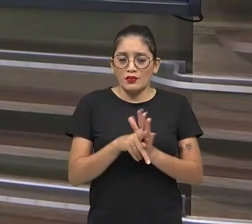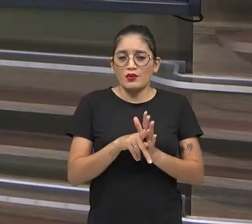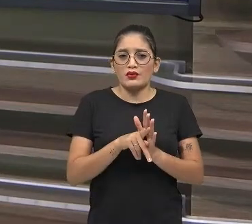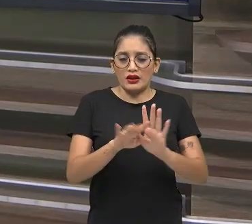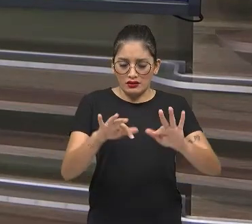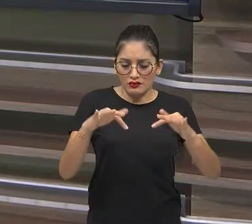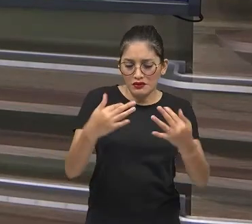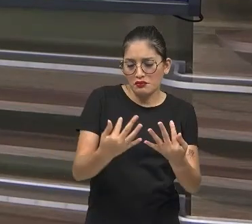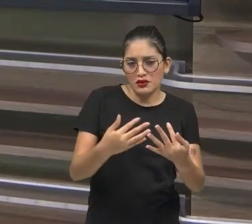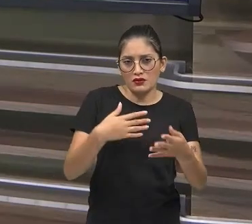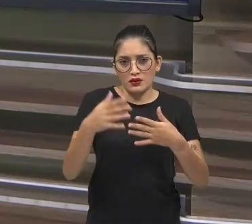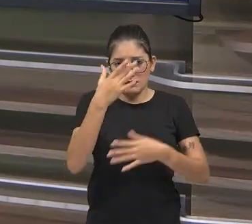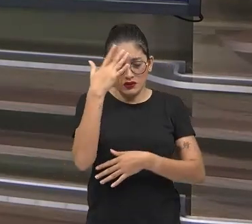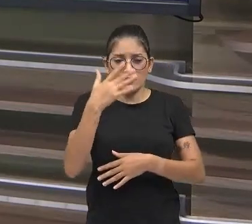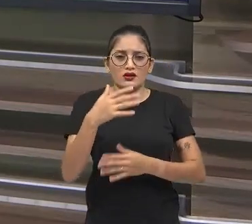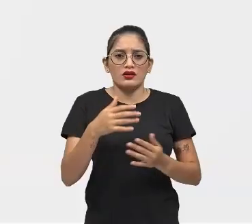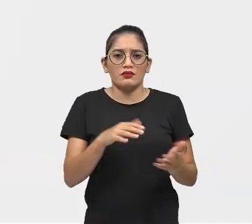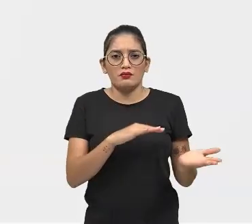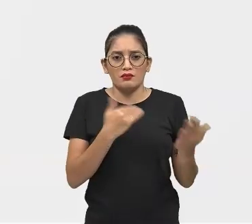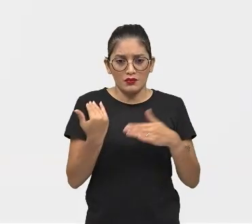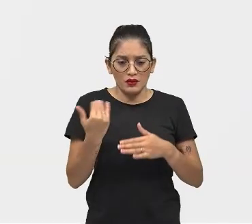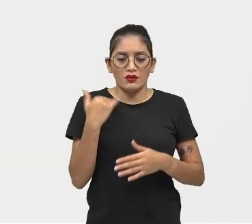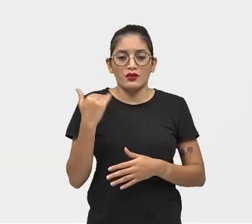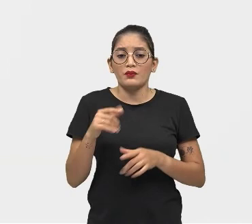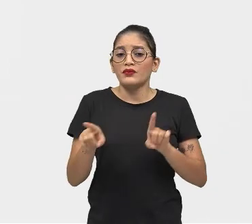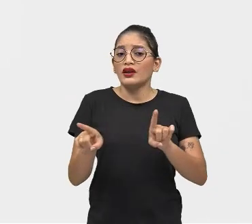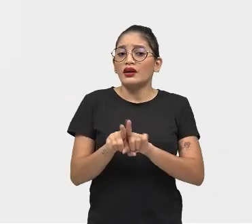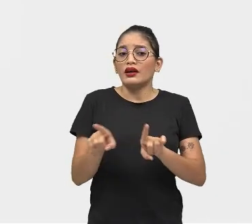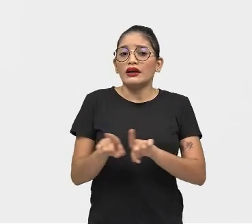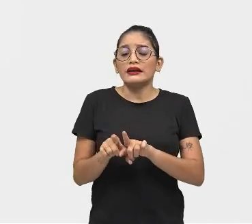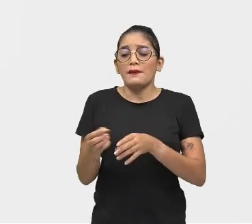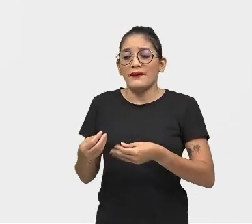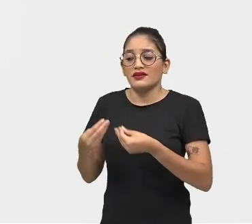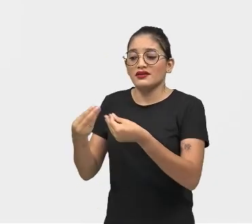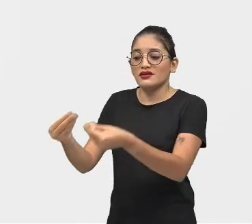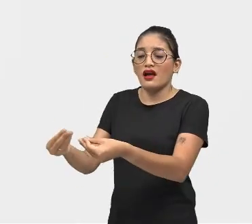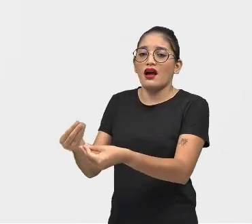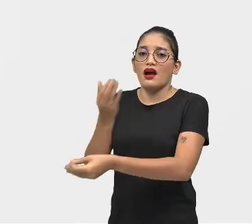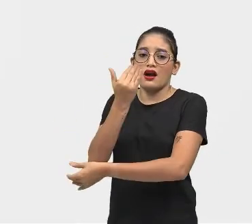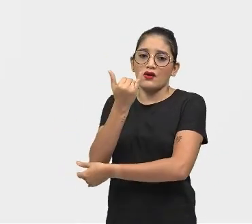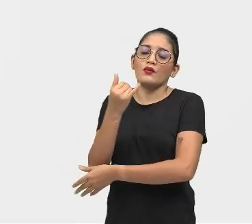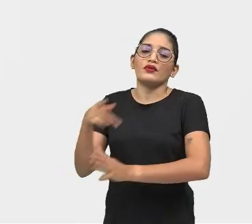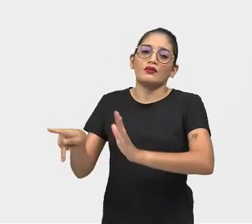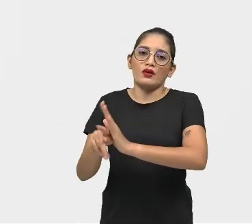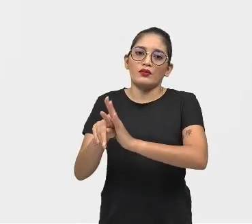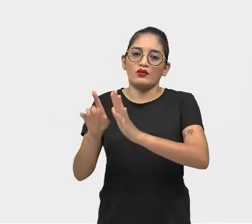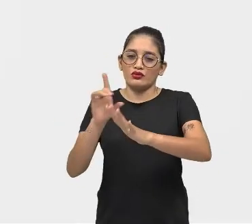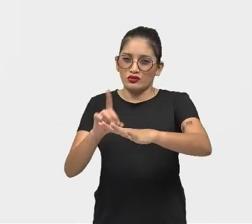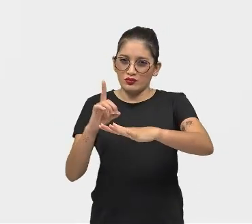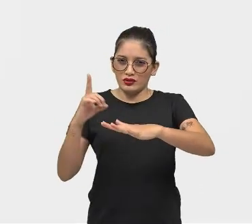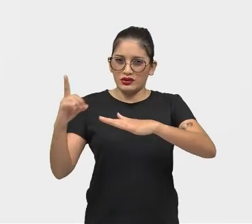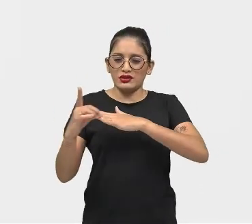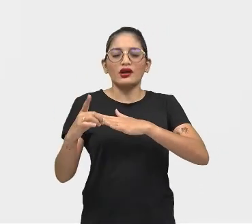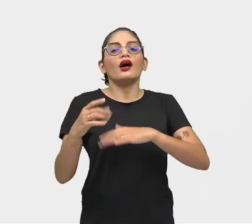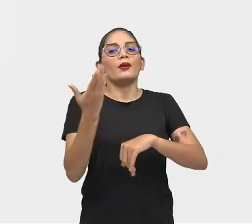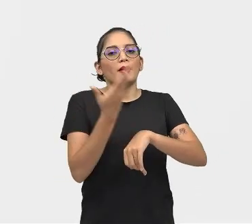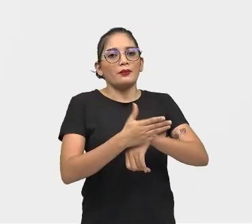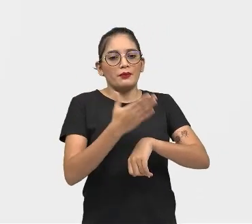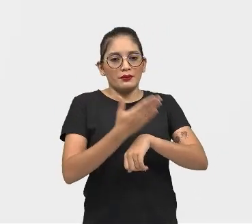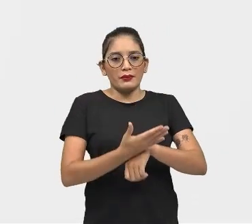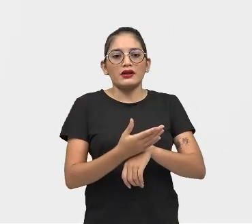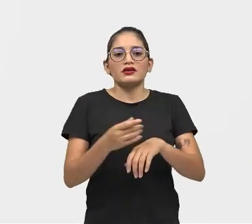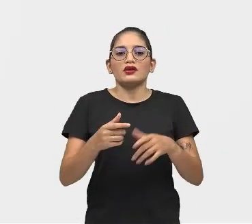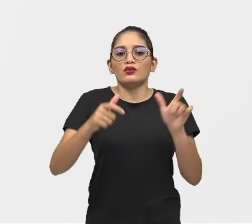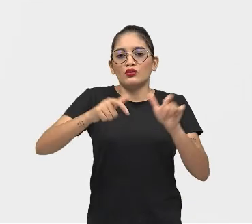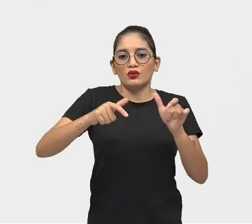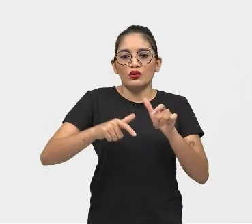querido. E também a oferenda de alimentos aos deuses. Isto é praticado no